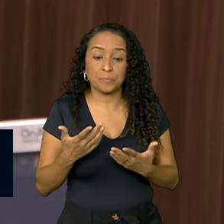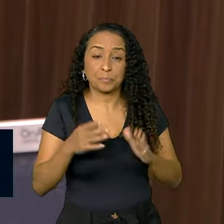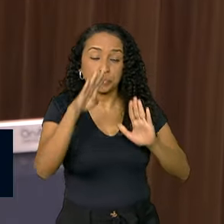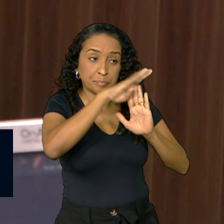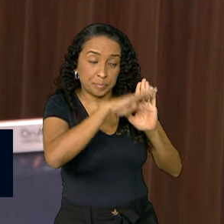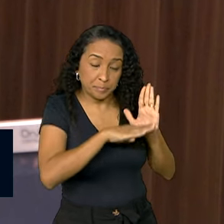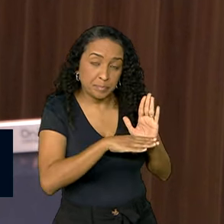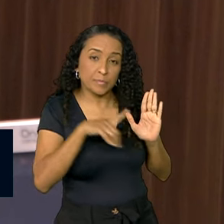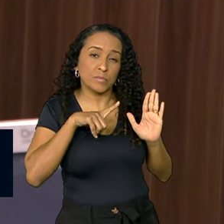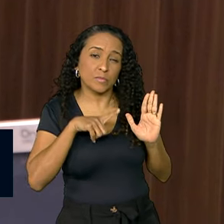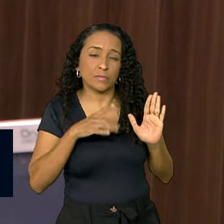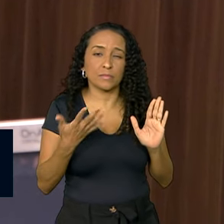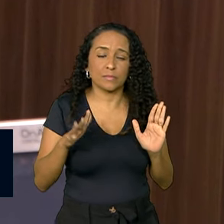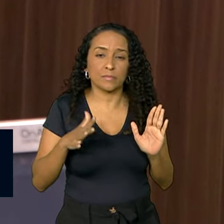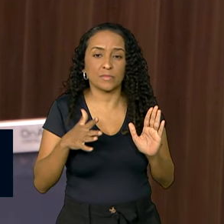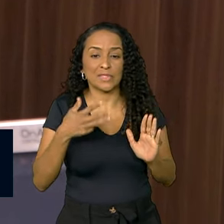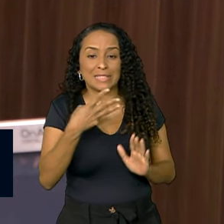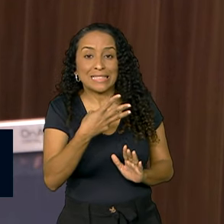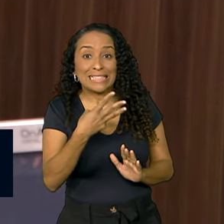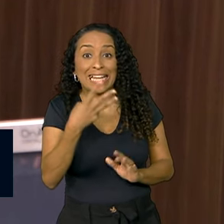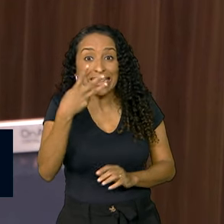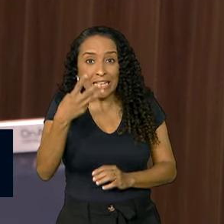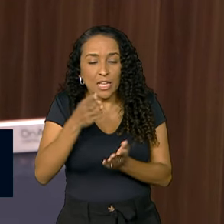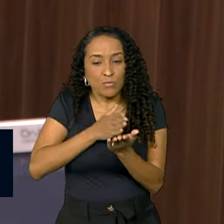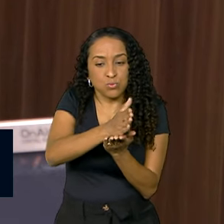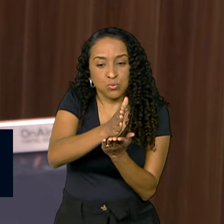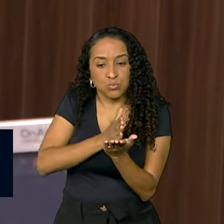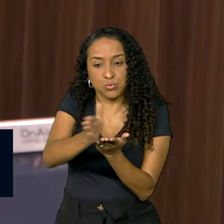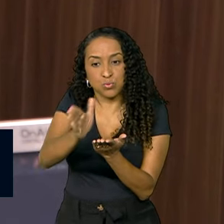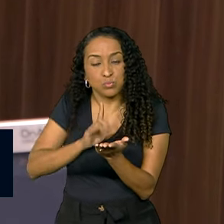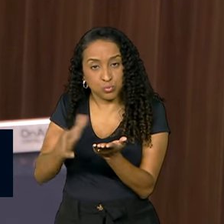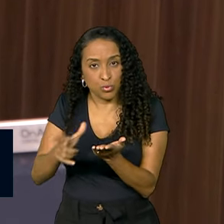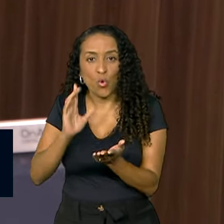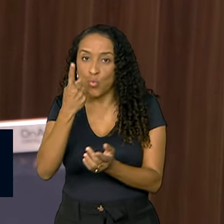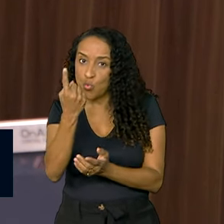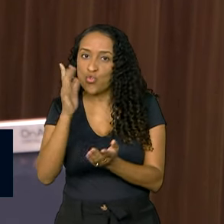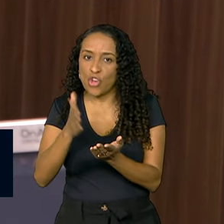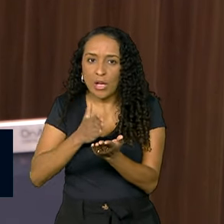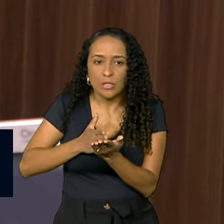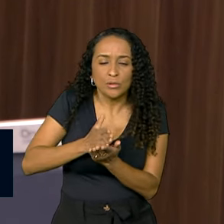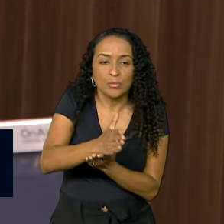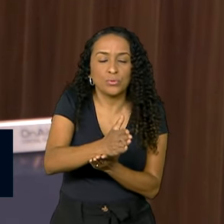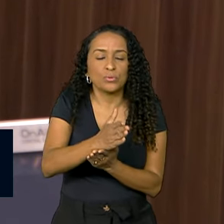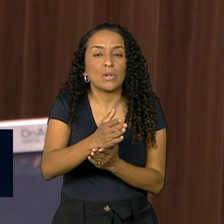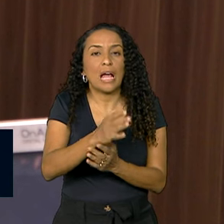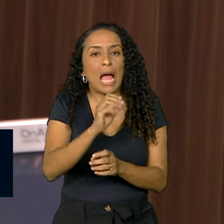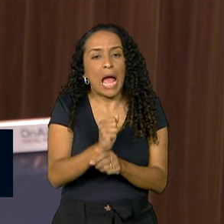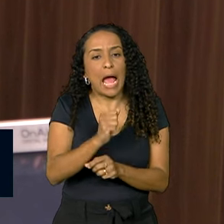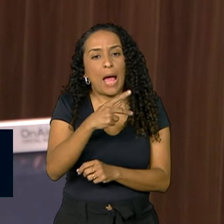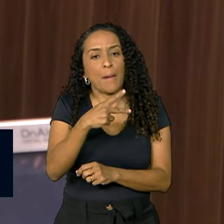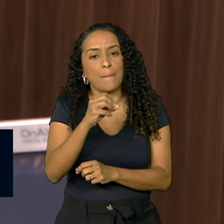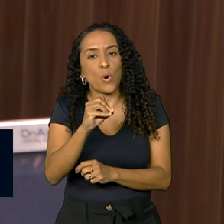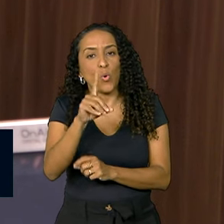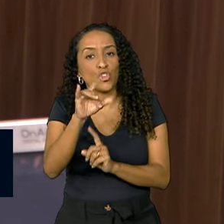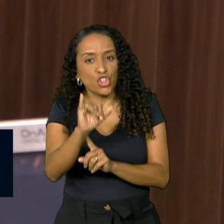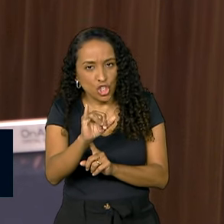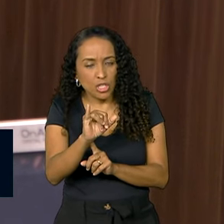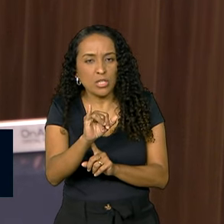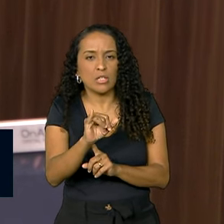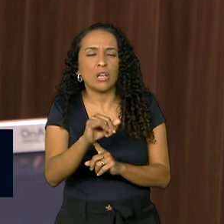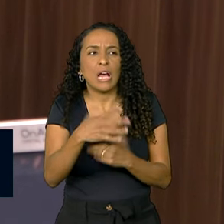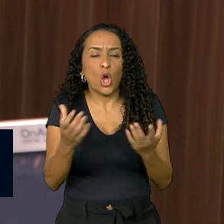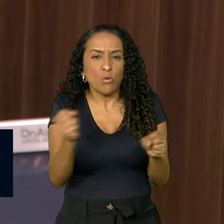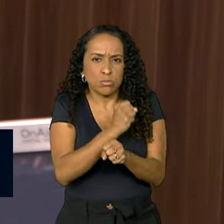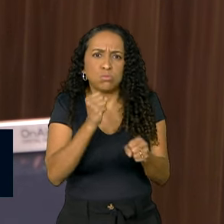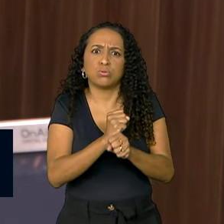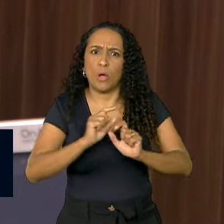programação fazer mais três Ramis um que tá em execução que é o ramal do apodi hoje a a obra ela tá